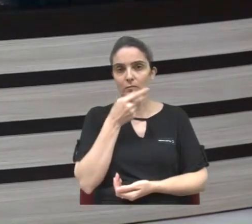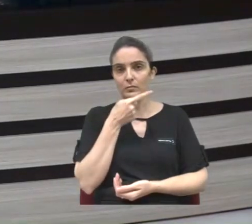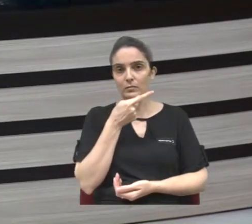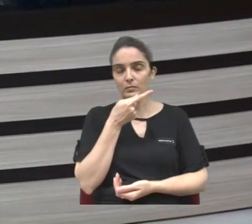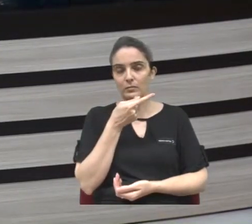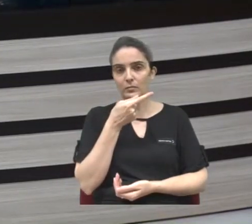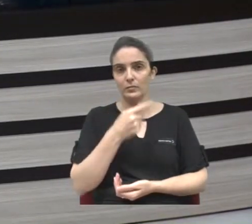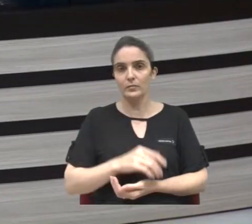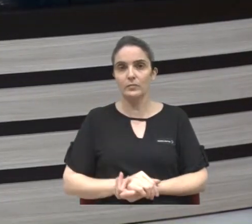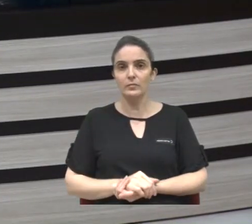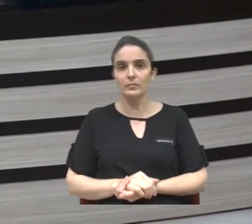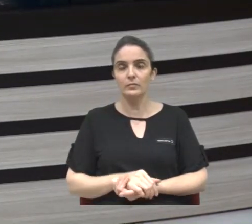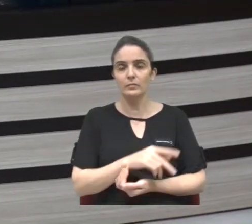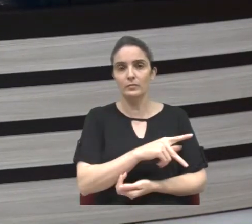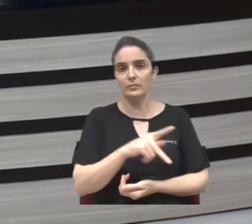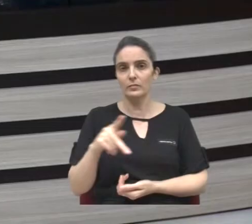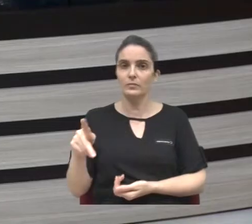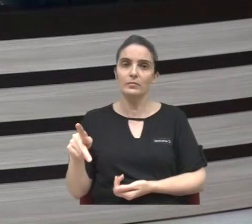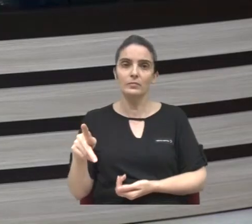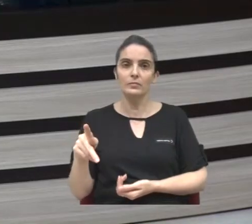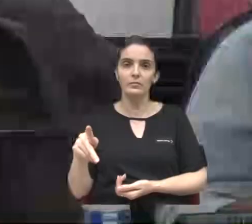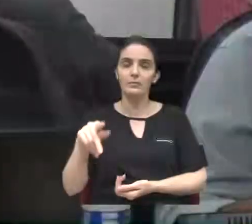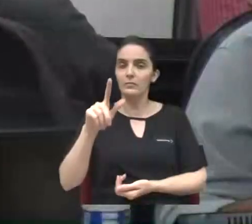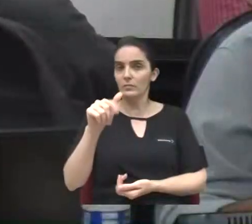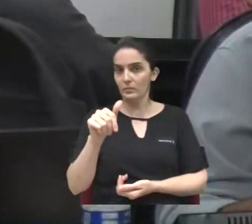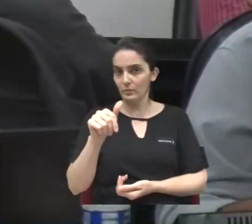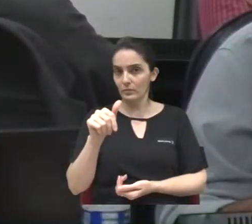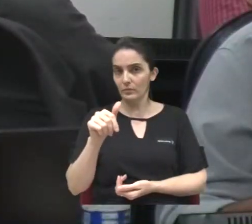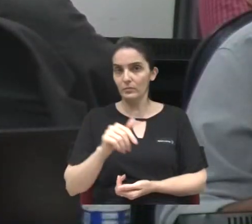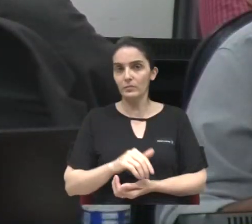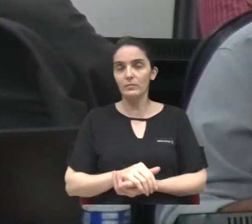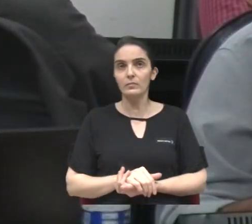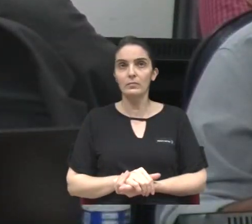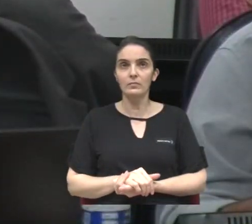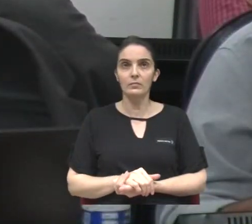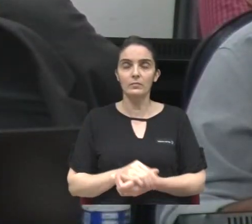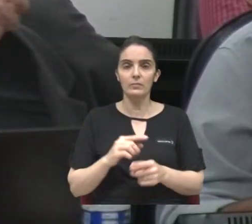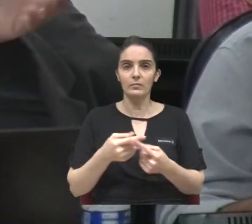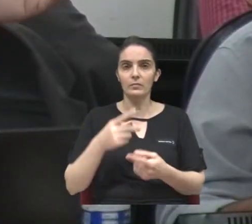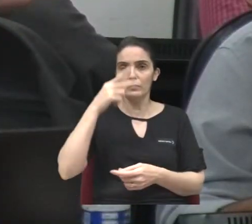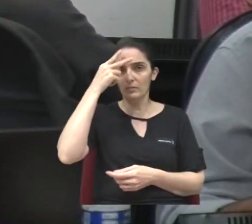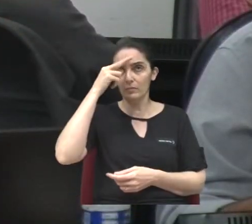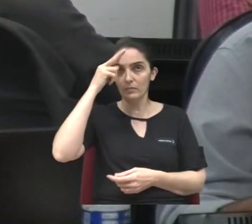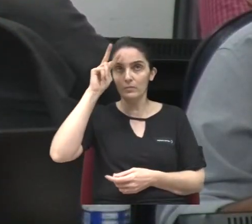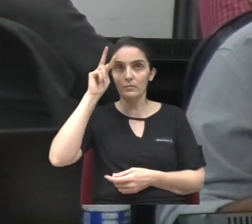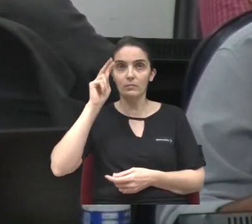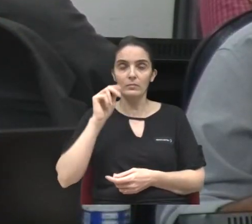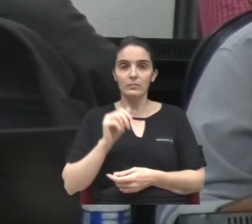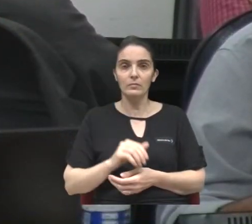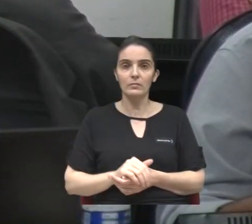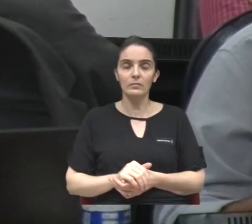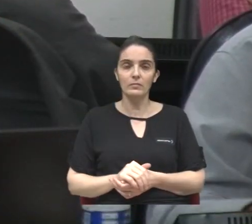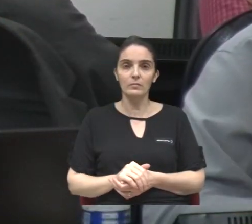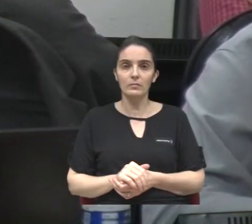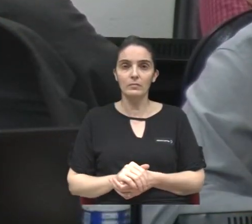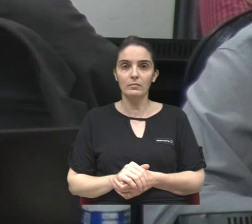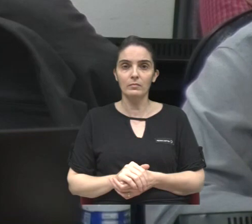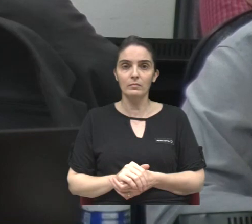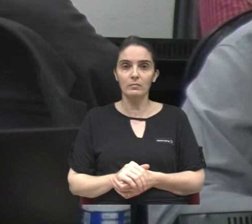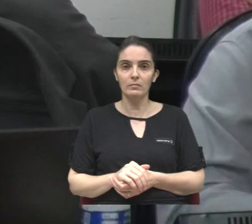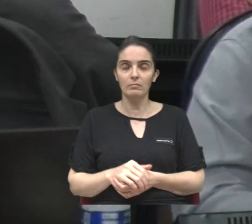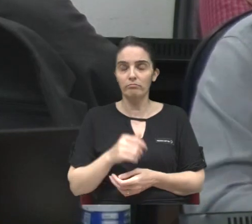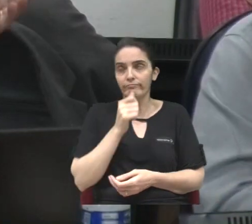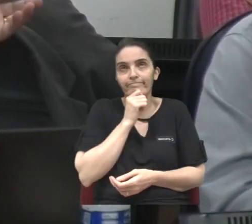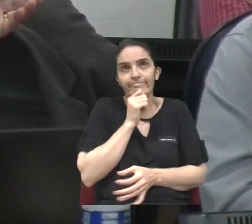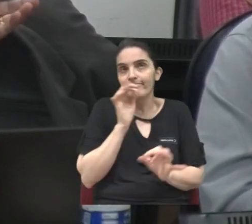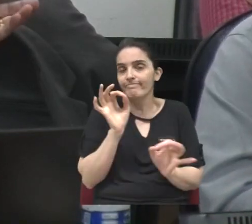Presidente, até depois da sua fala, mas me recordo aqui que não adianta nada ter ambulância, vereador,